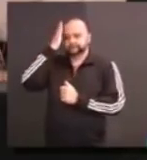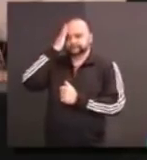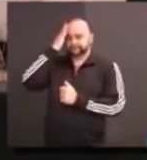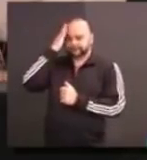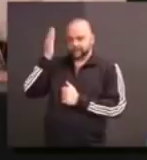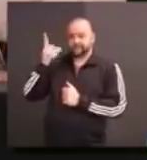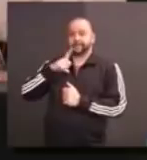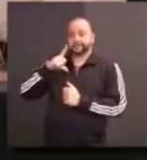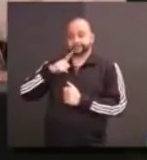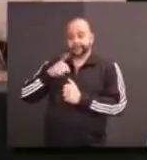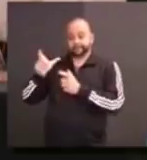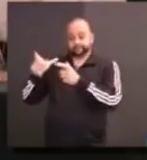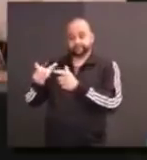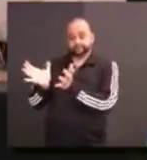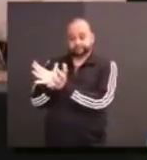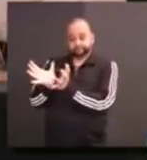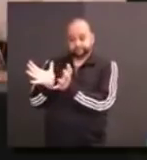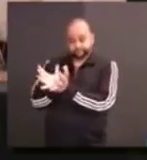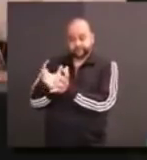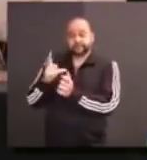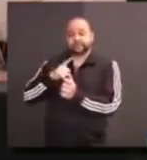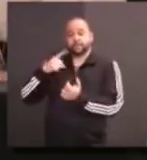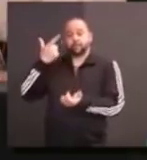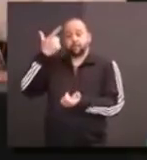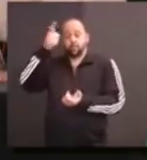eles têm um compromisso